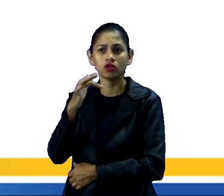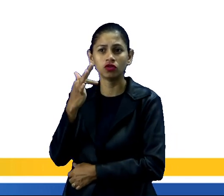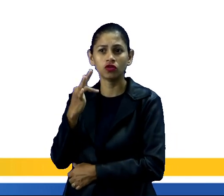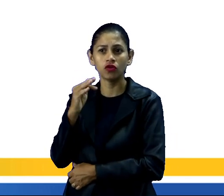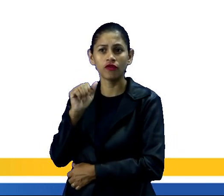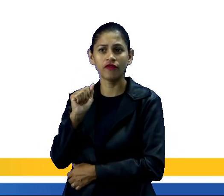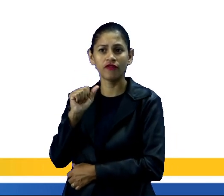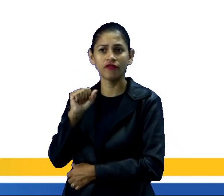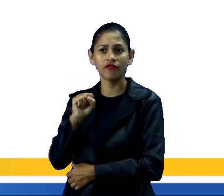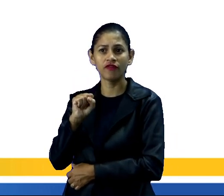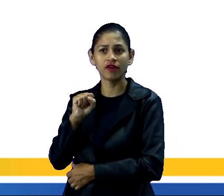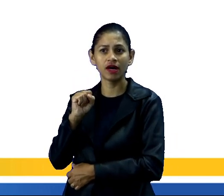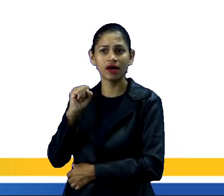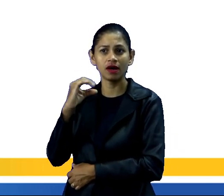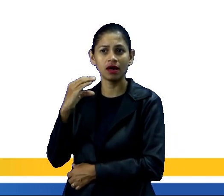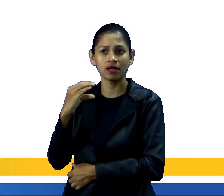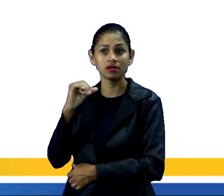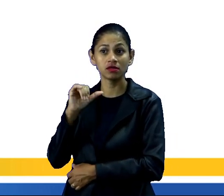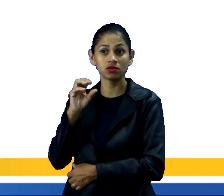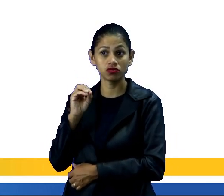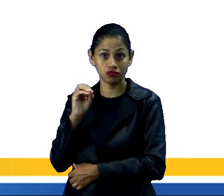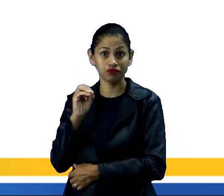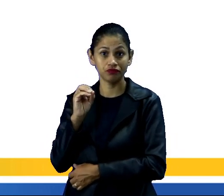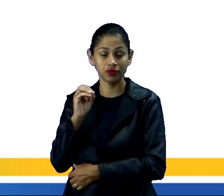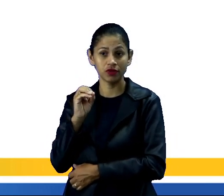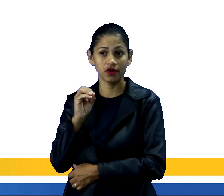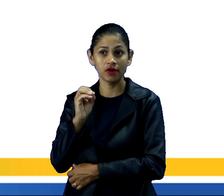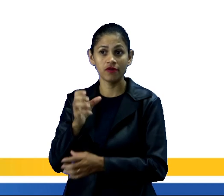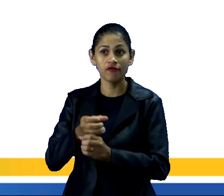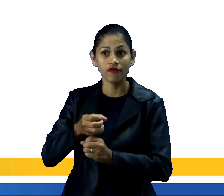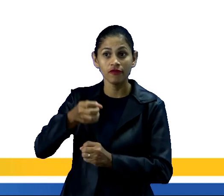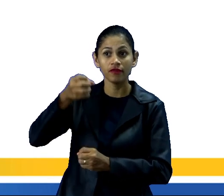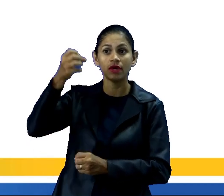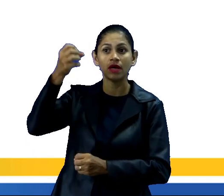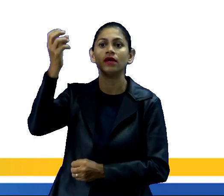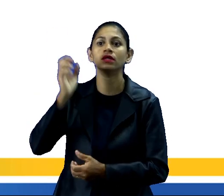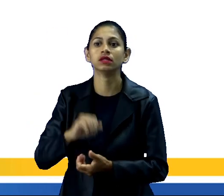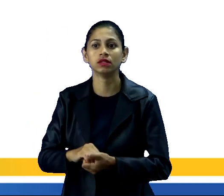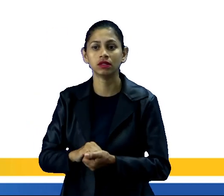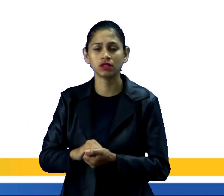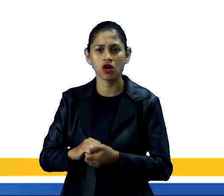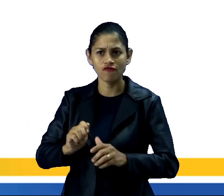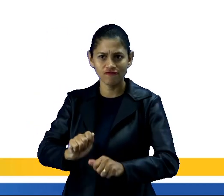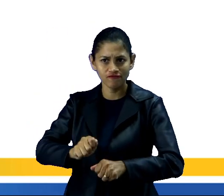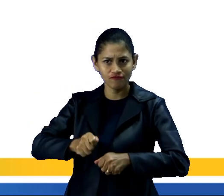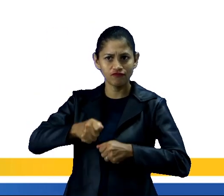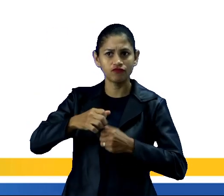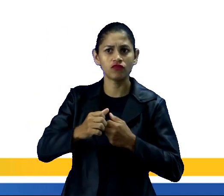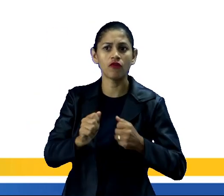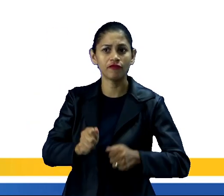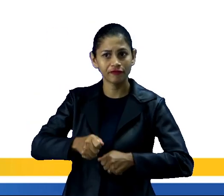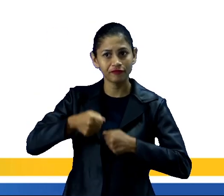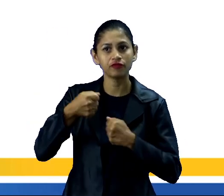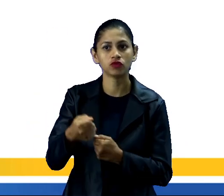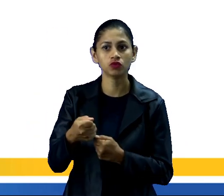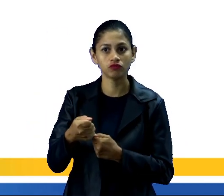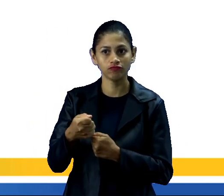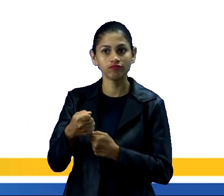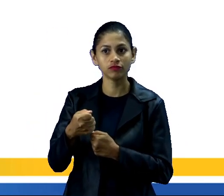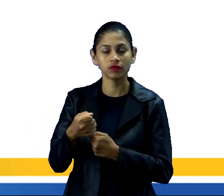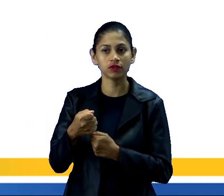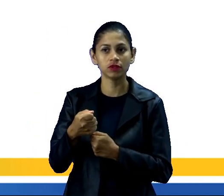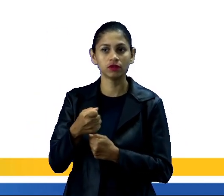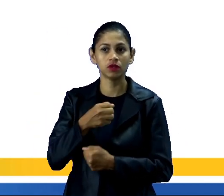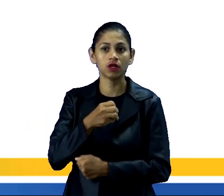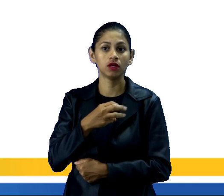é que a força da união militar inquebrável, né? Ou seja, uma vara só pode ser facilmente quebrada, mas várias juntas,